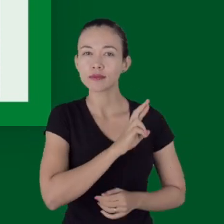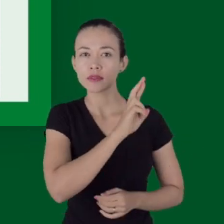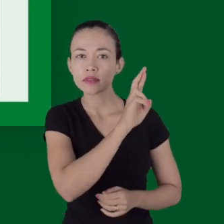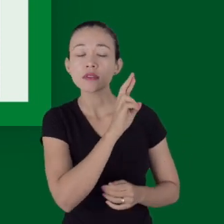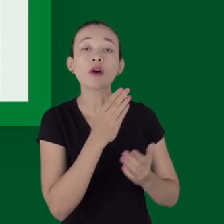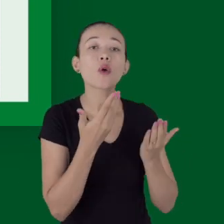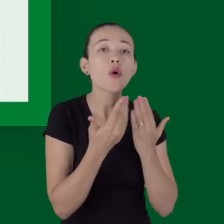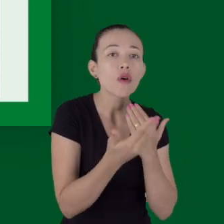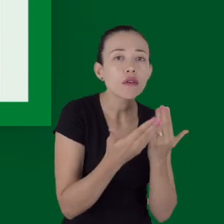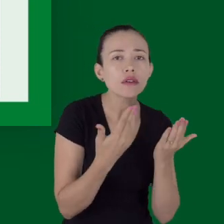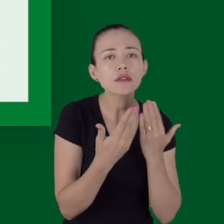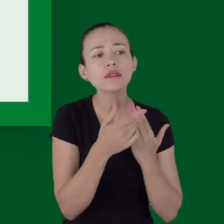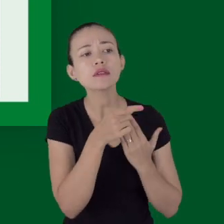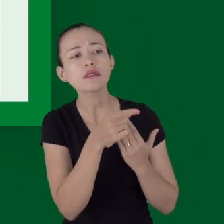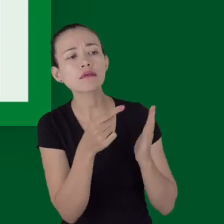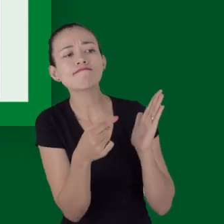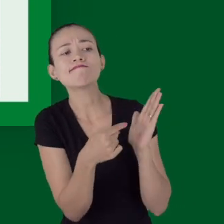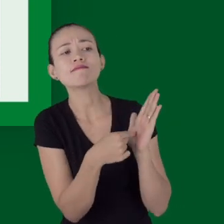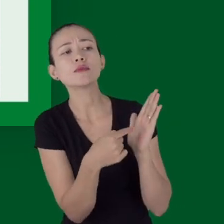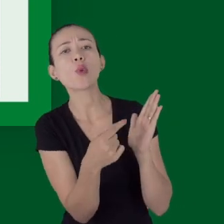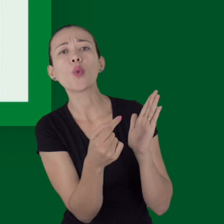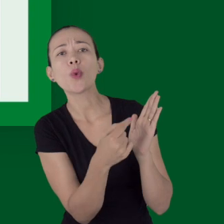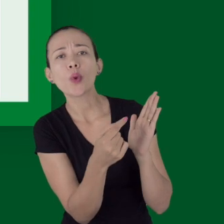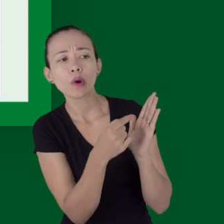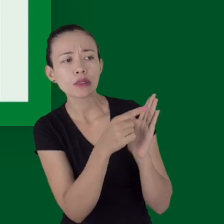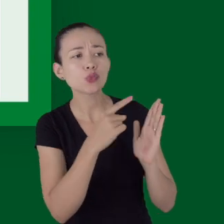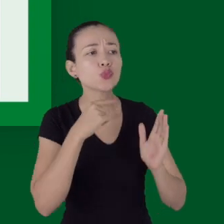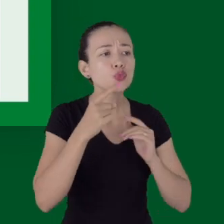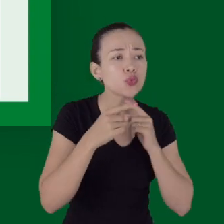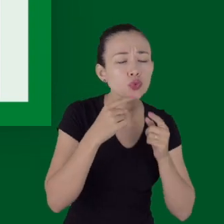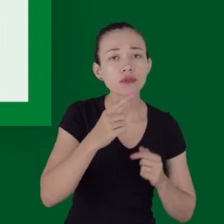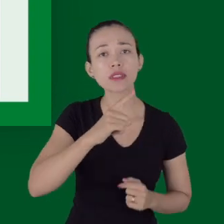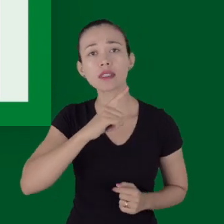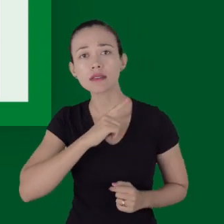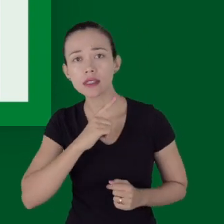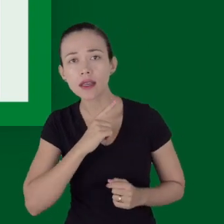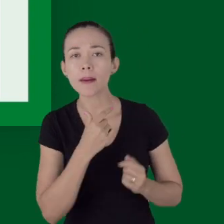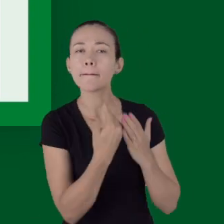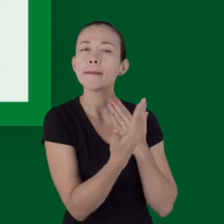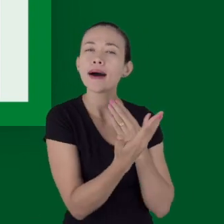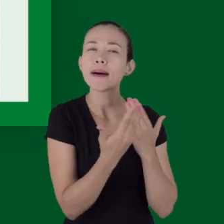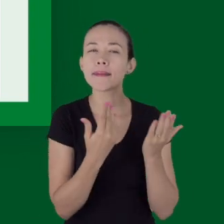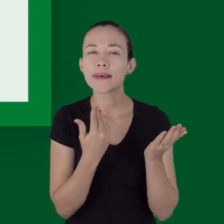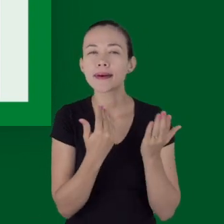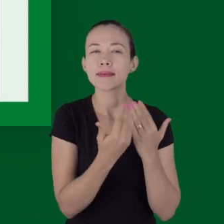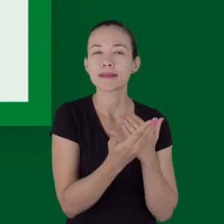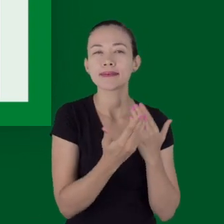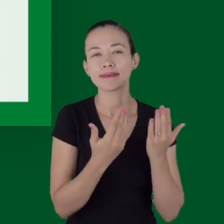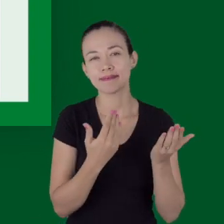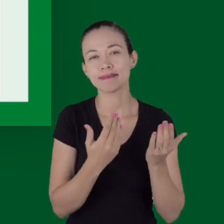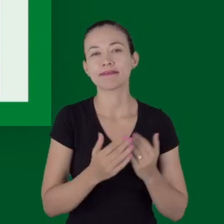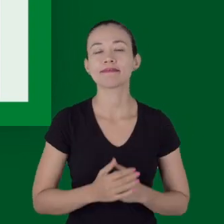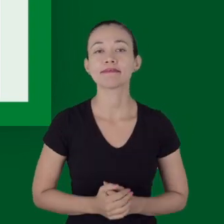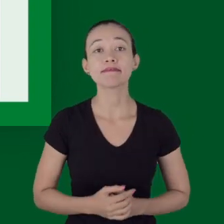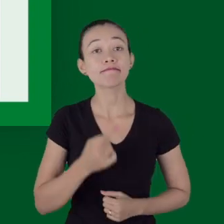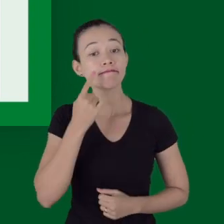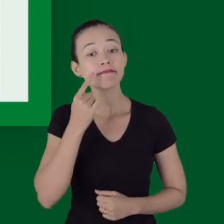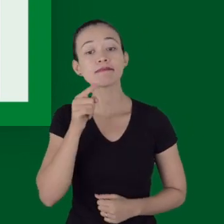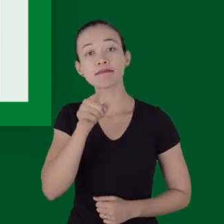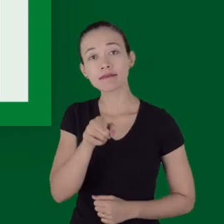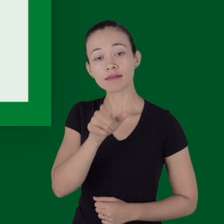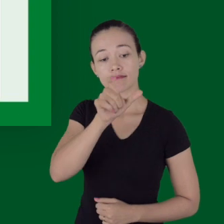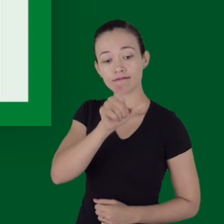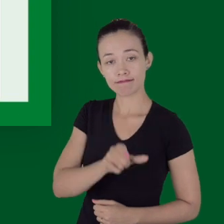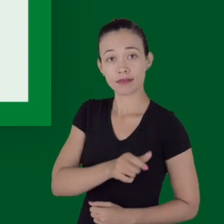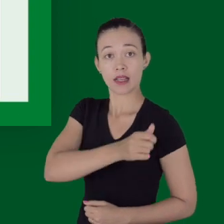né? Parando em questões que sejam preciso uma especificação maior, né? De acordo com a